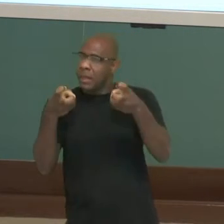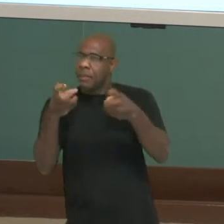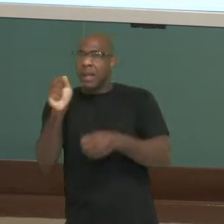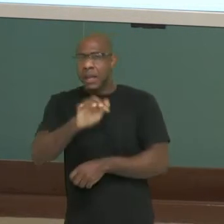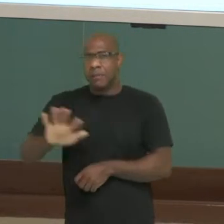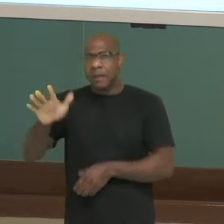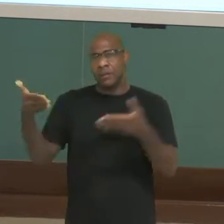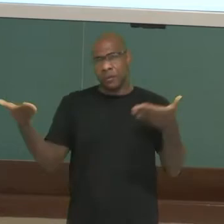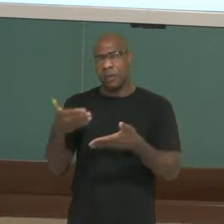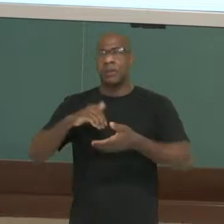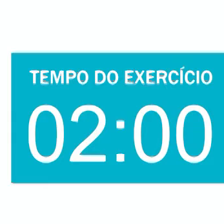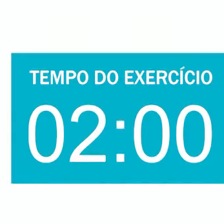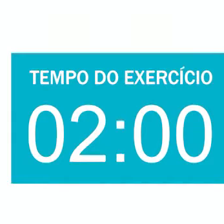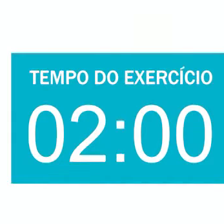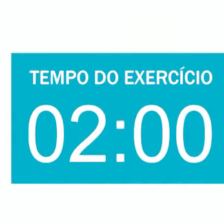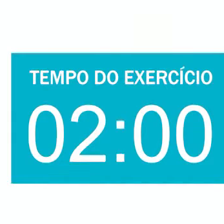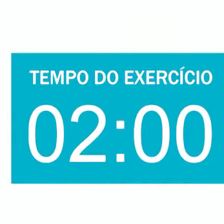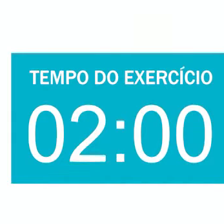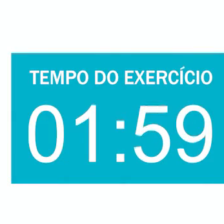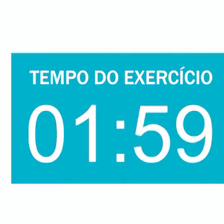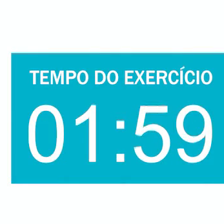imagem.